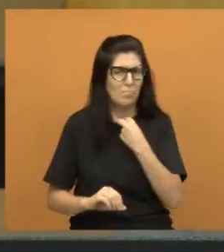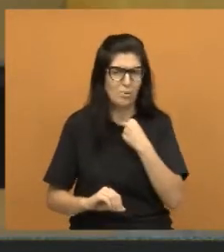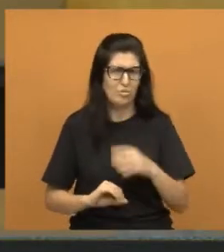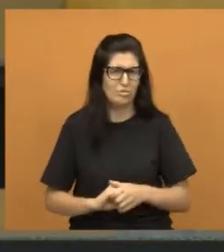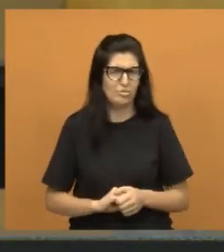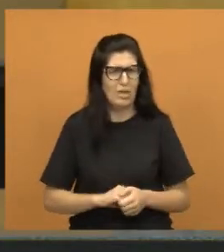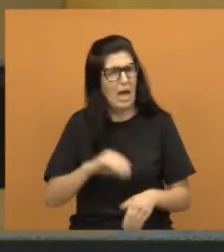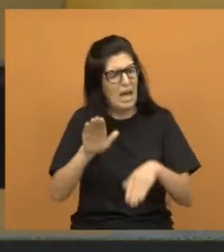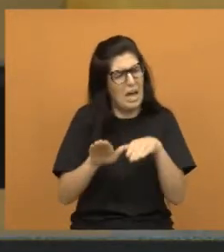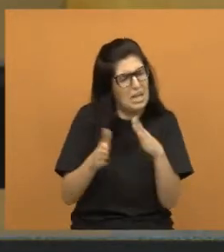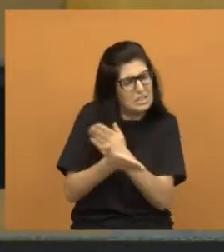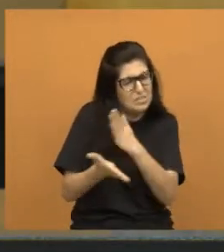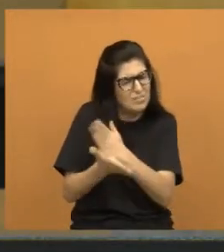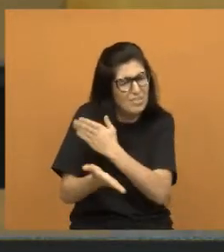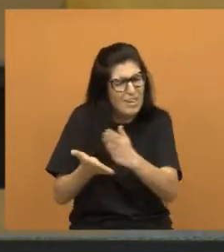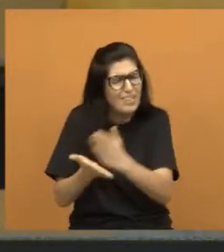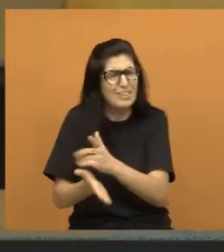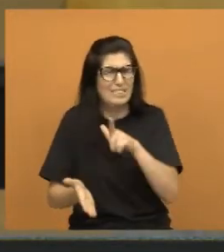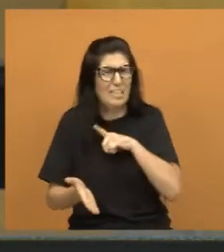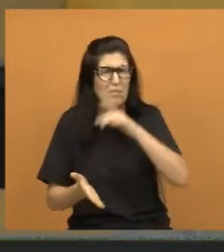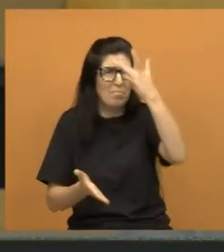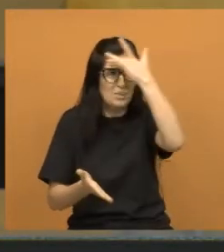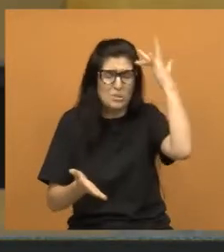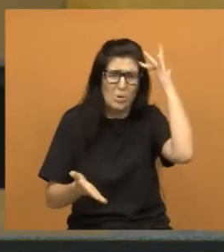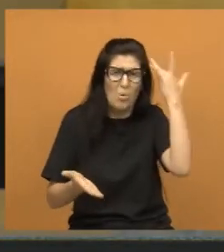bastidores. Mas o culpado é o eleitor que aceita.